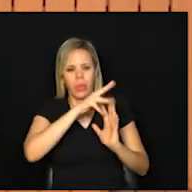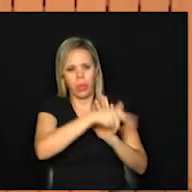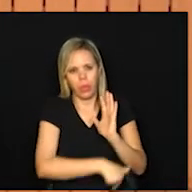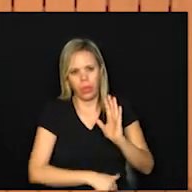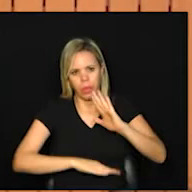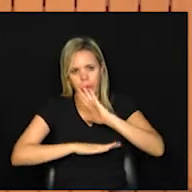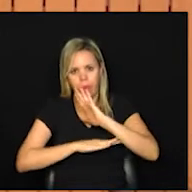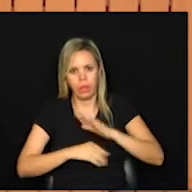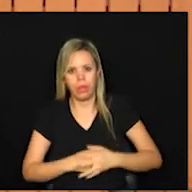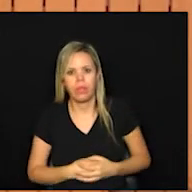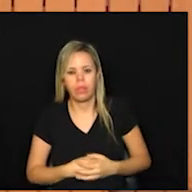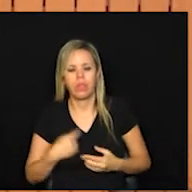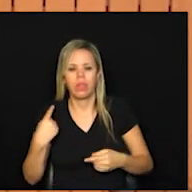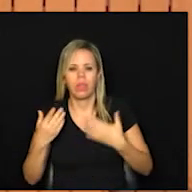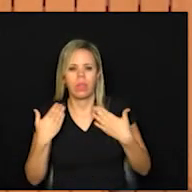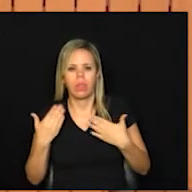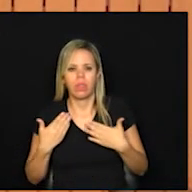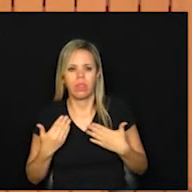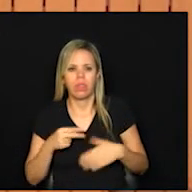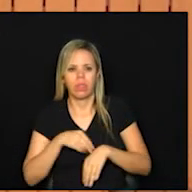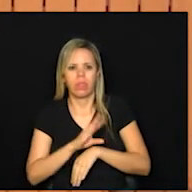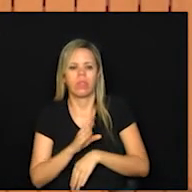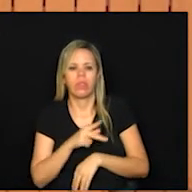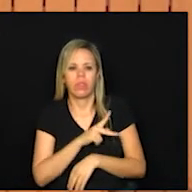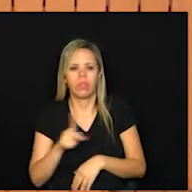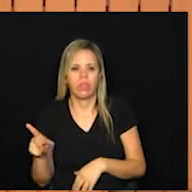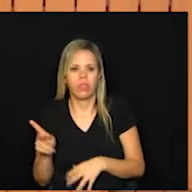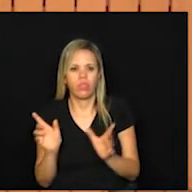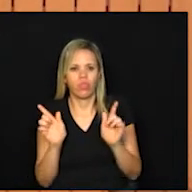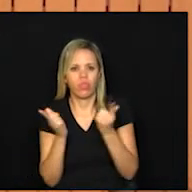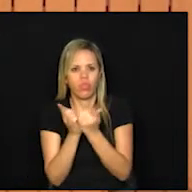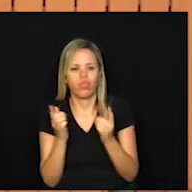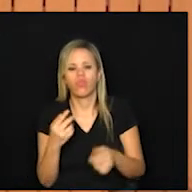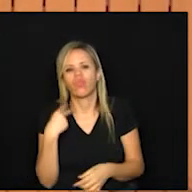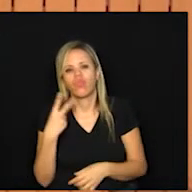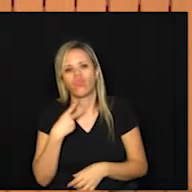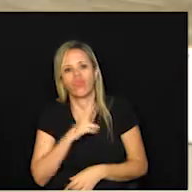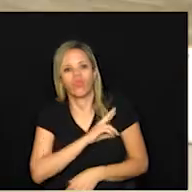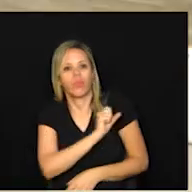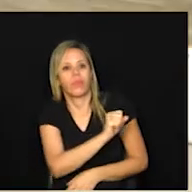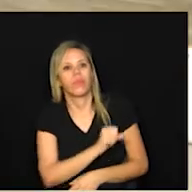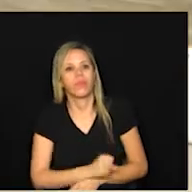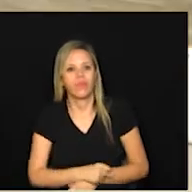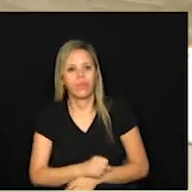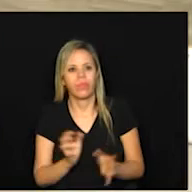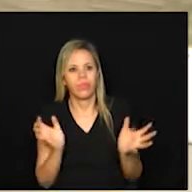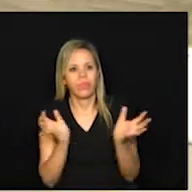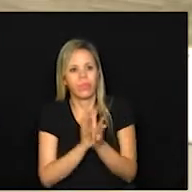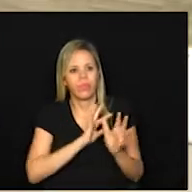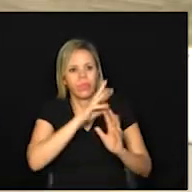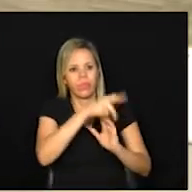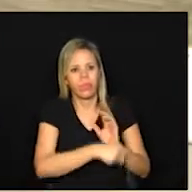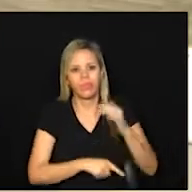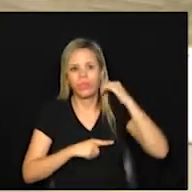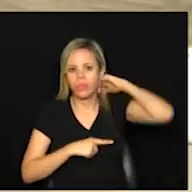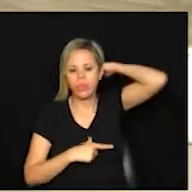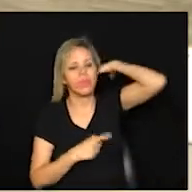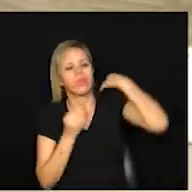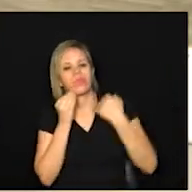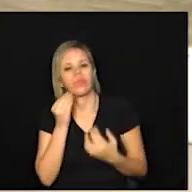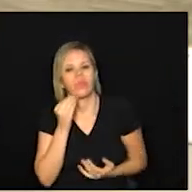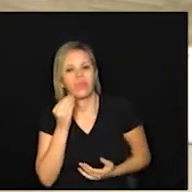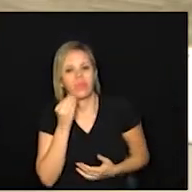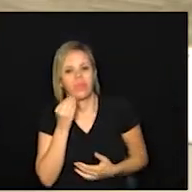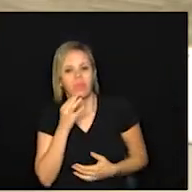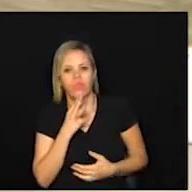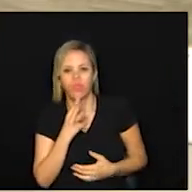da Câmara. O debate foi conduzido pelo presidente do grupo, o vereador Luiz Rossini. A Comissão do Meio Ambiente teve a oportunidade